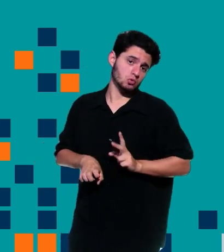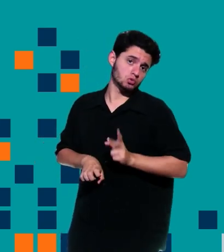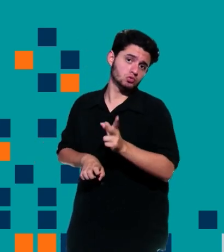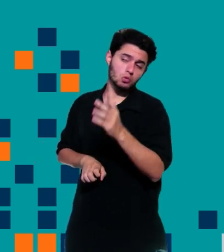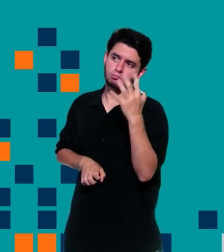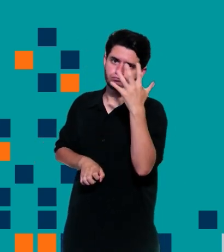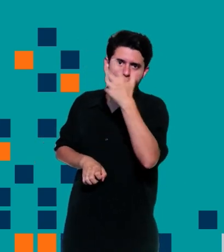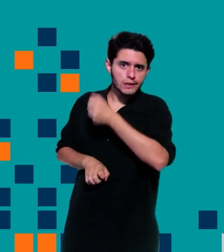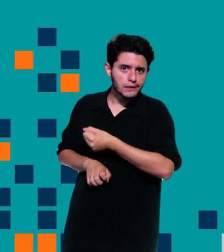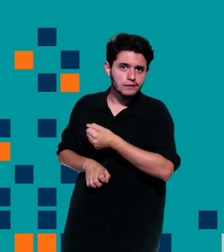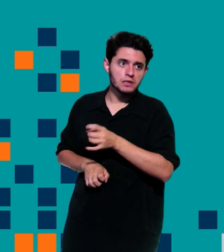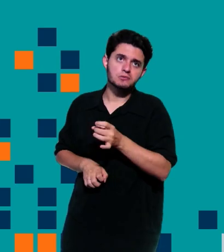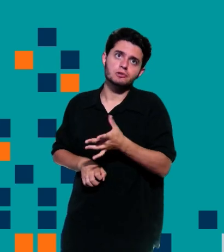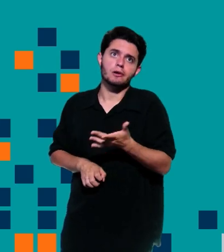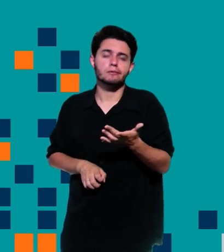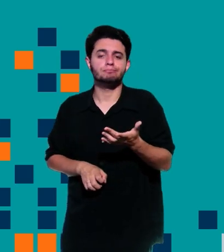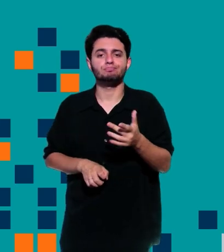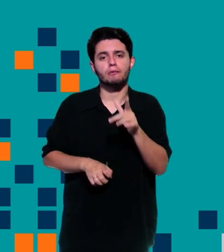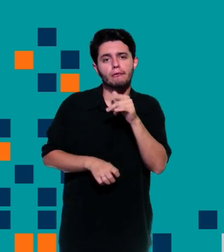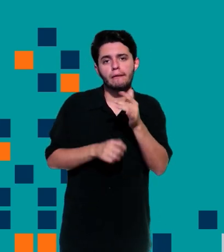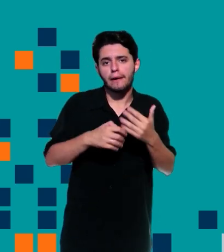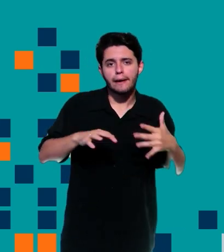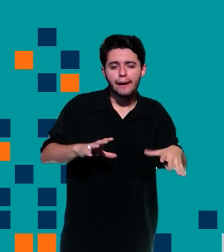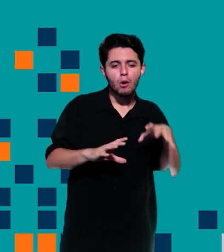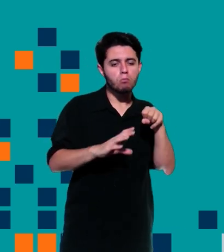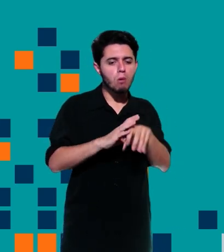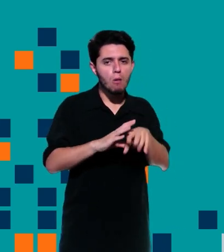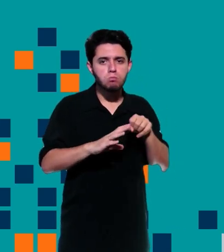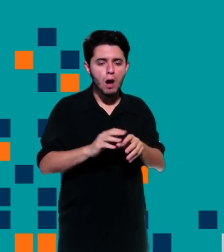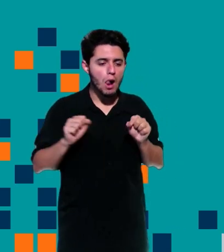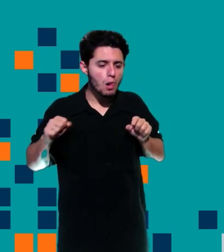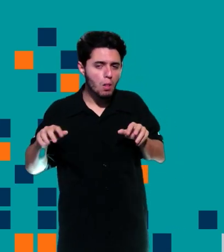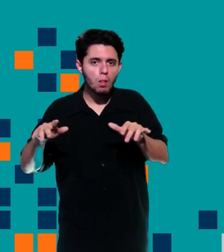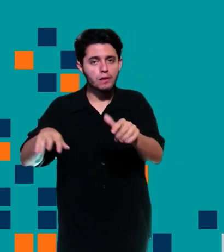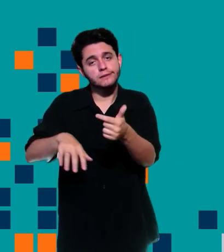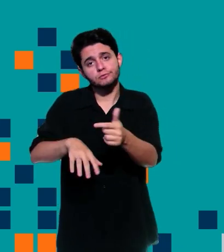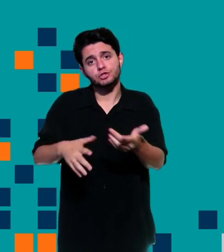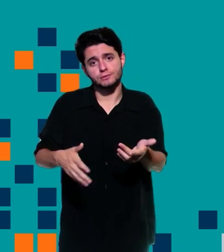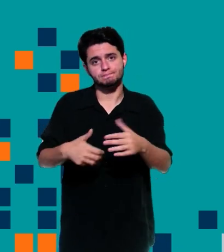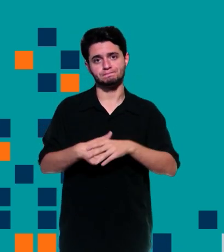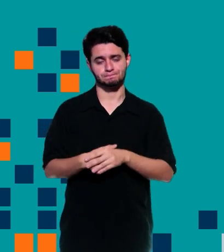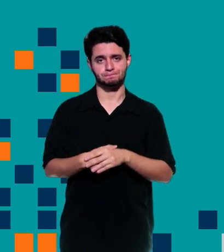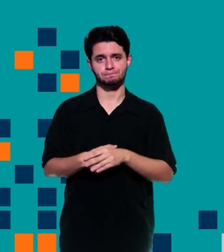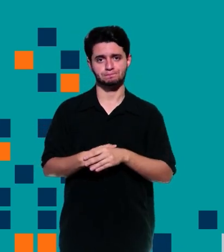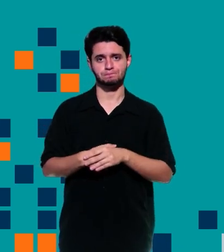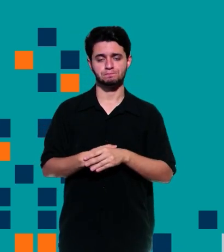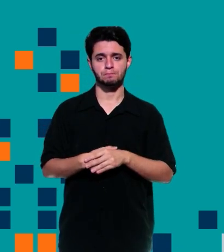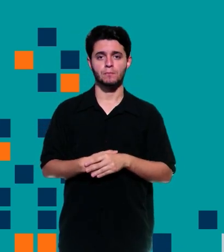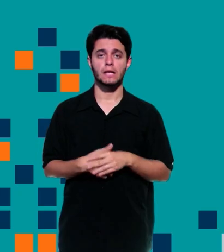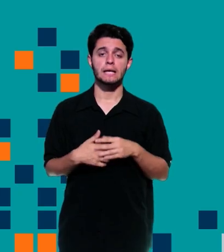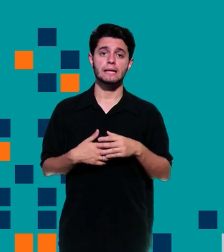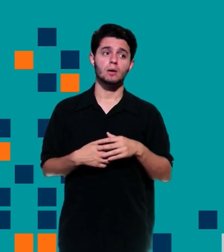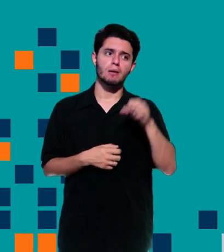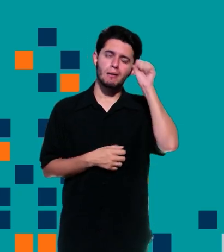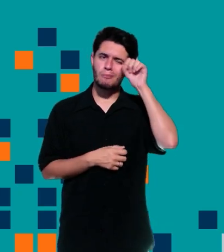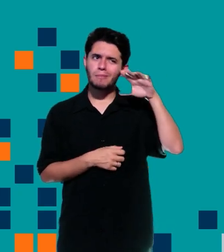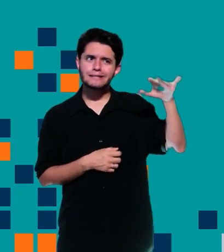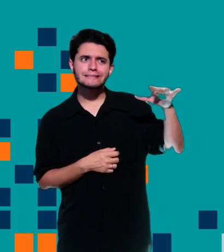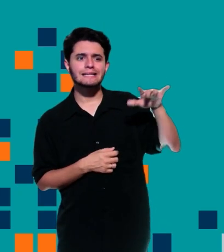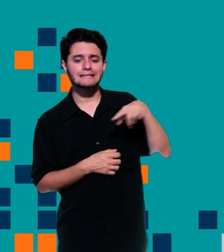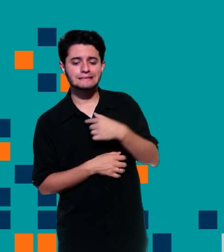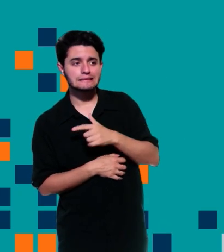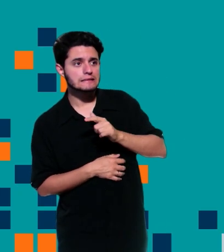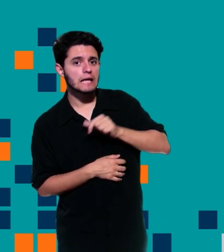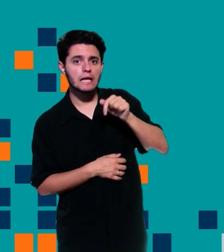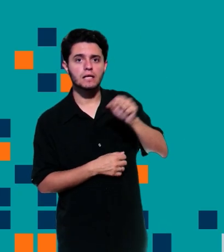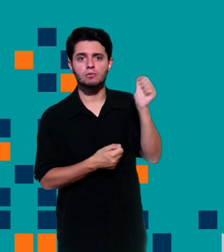aqueles esticadores, né, que eram tensionados por um sistema de macaco hidráulico. Então, imagina, né, a gente ter isso no